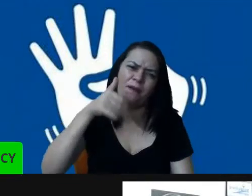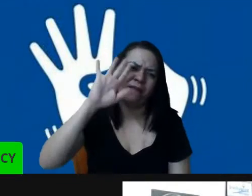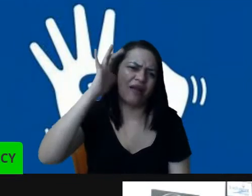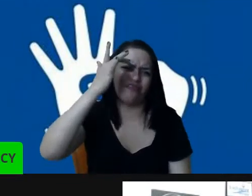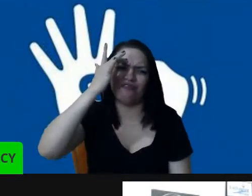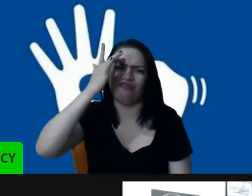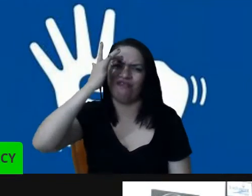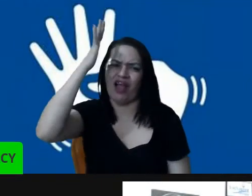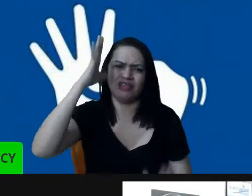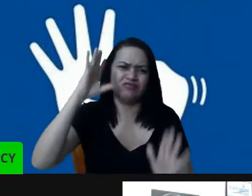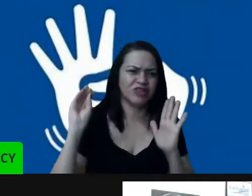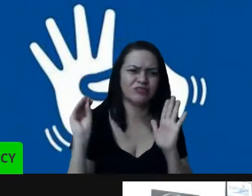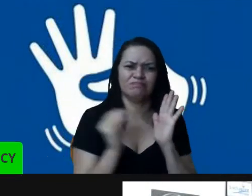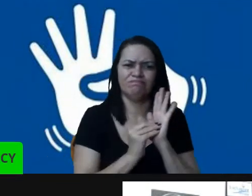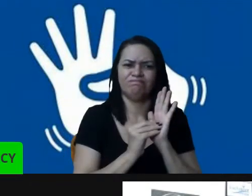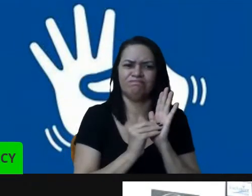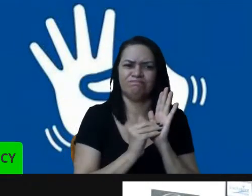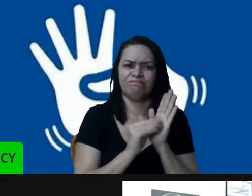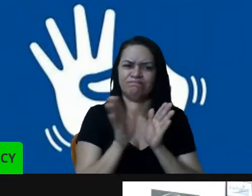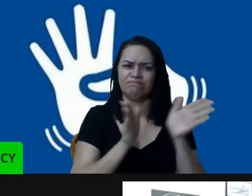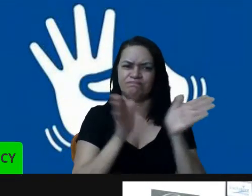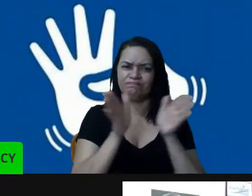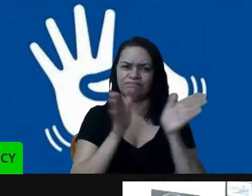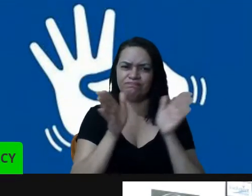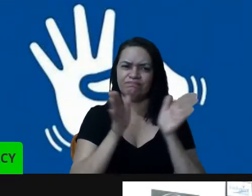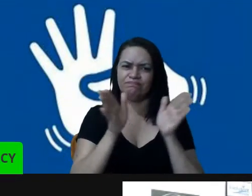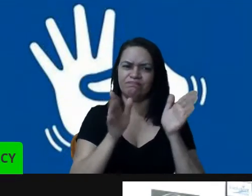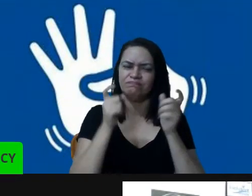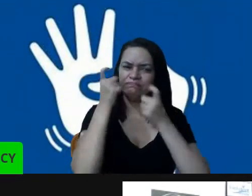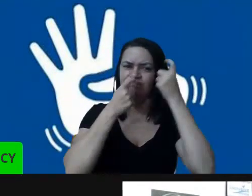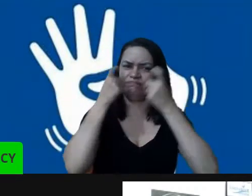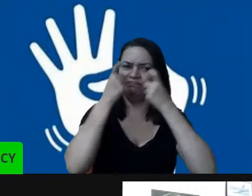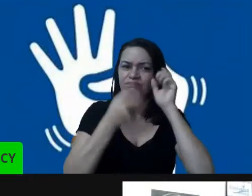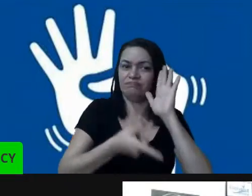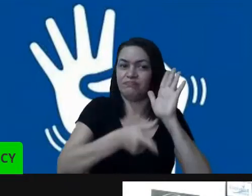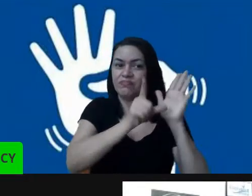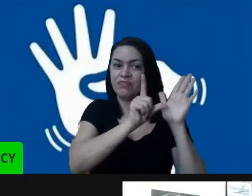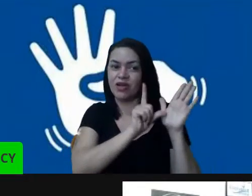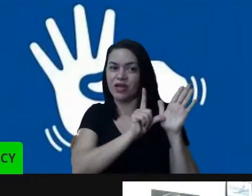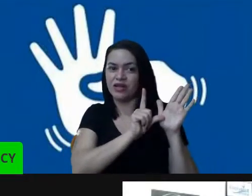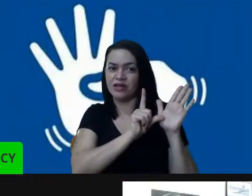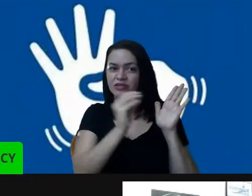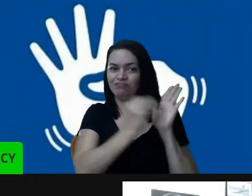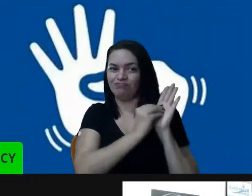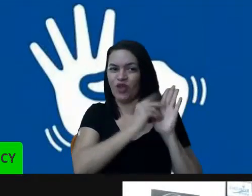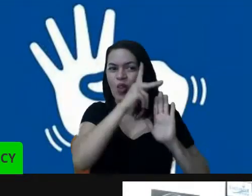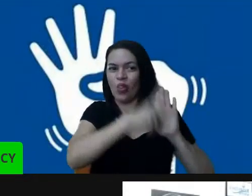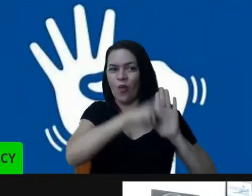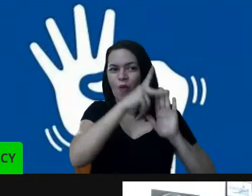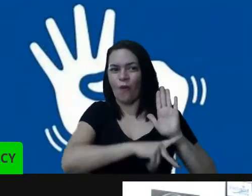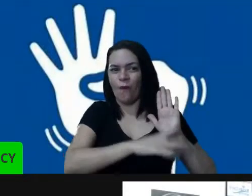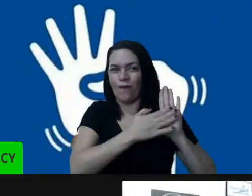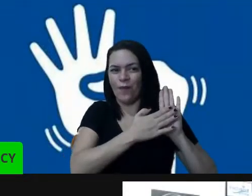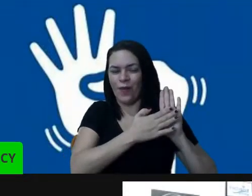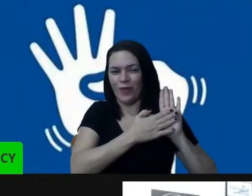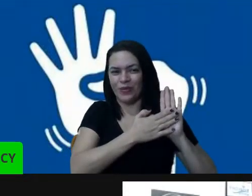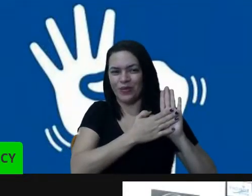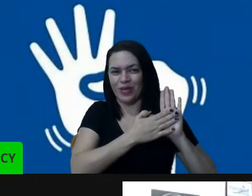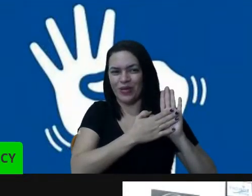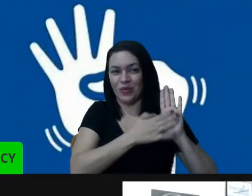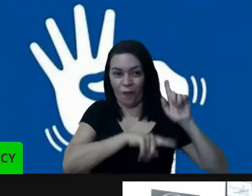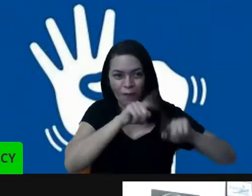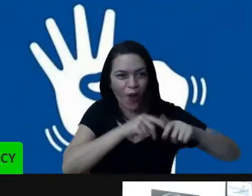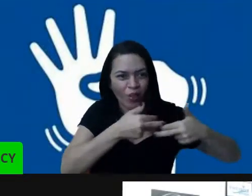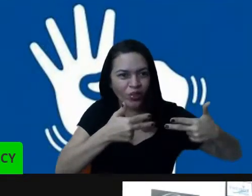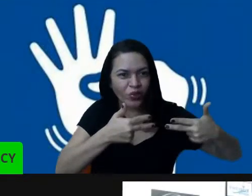públicos. E aí, isso aí agrega um valor muito positivo para o produto cultural. Seja ele